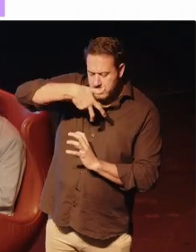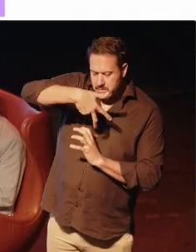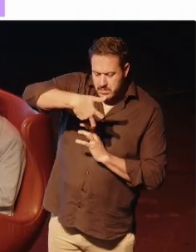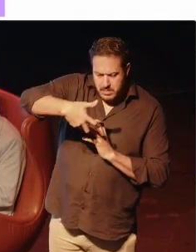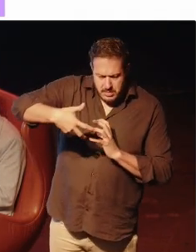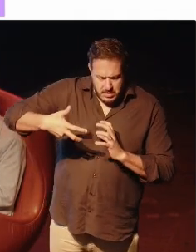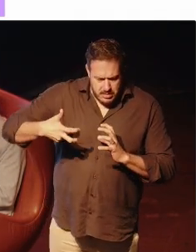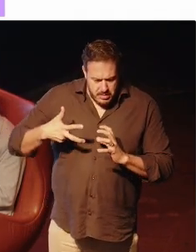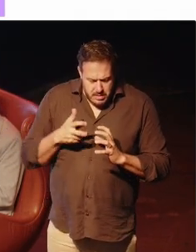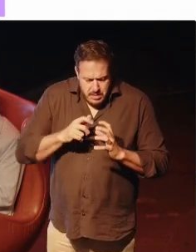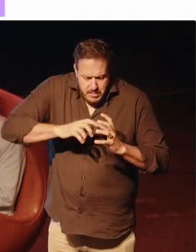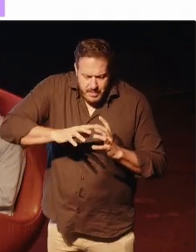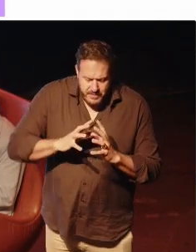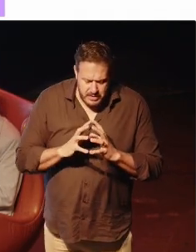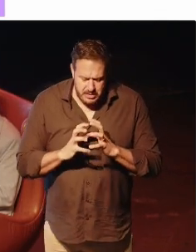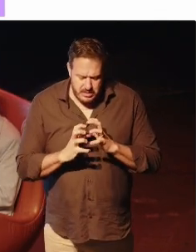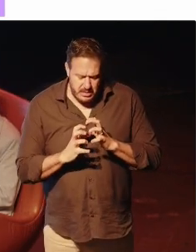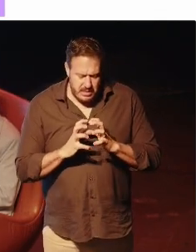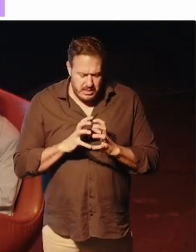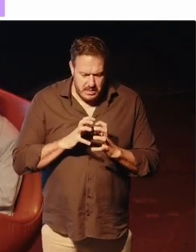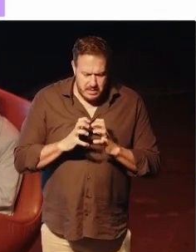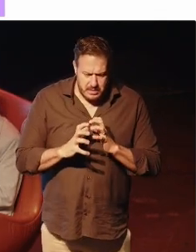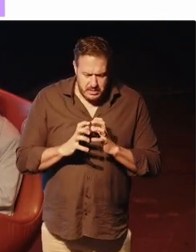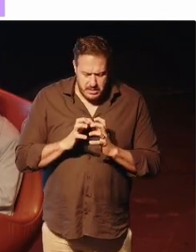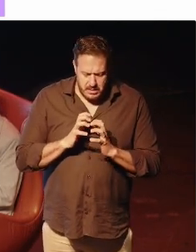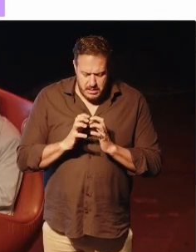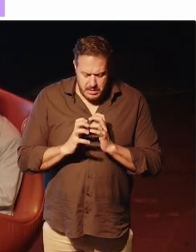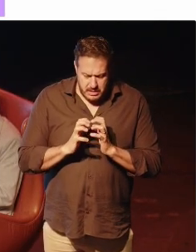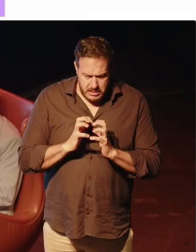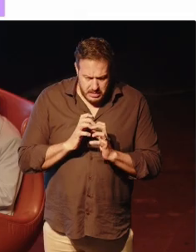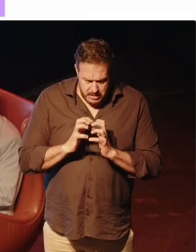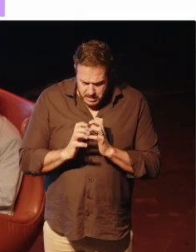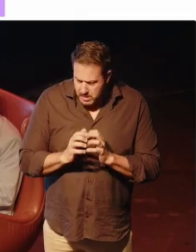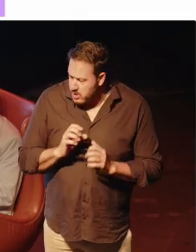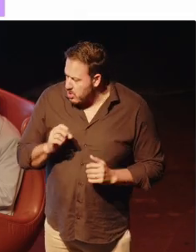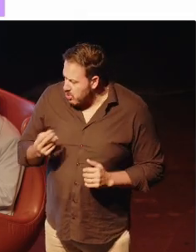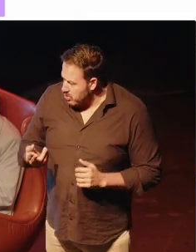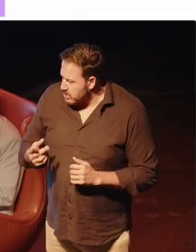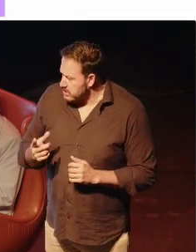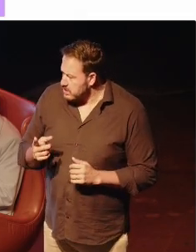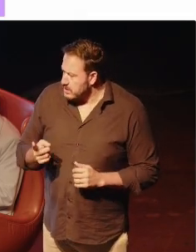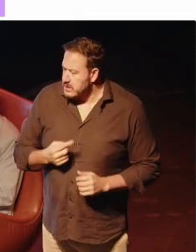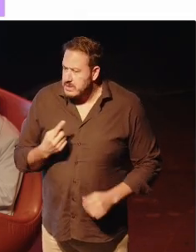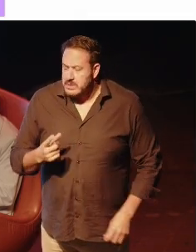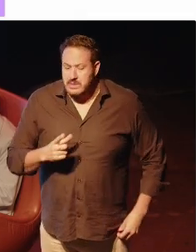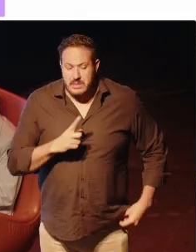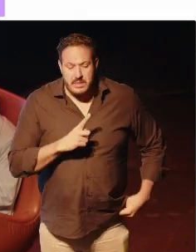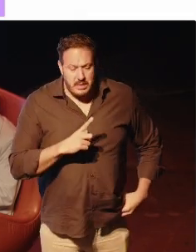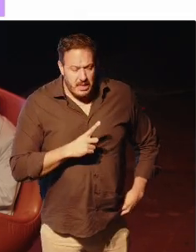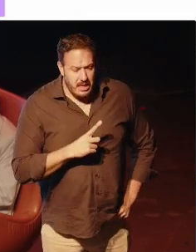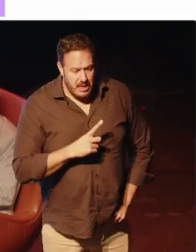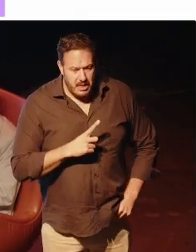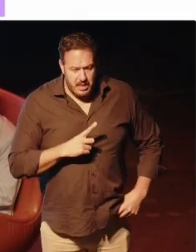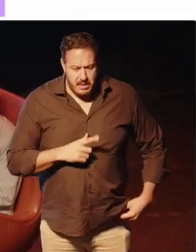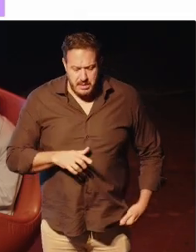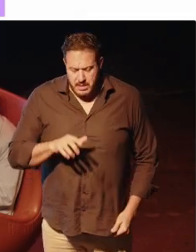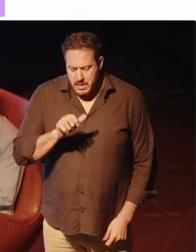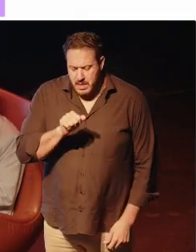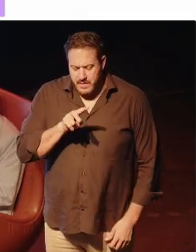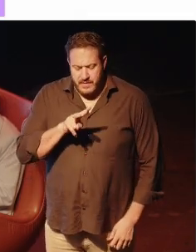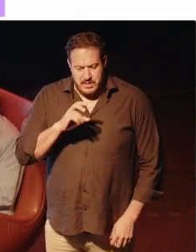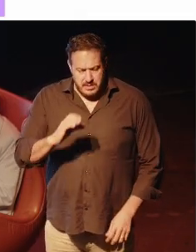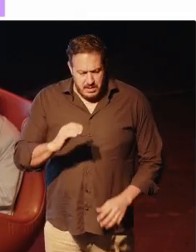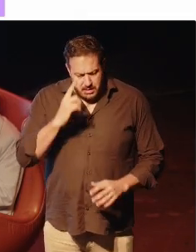alterações, atrofias em determinadas áreas do cérebro, ou se tem acidente vascular